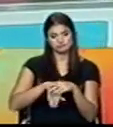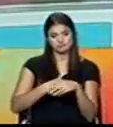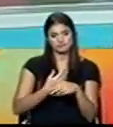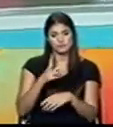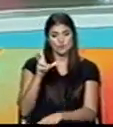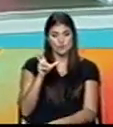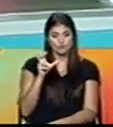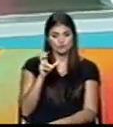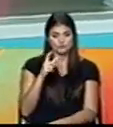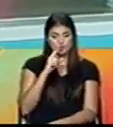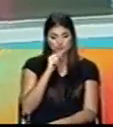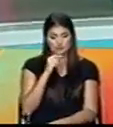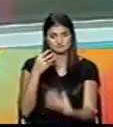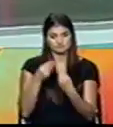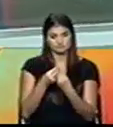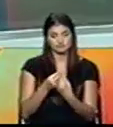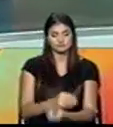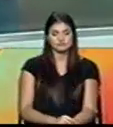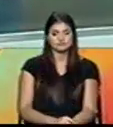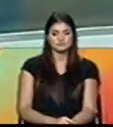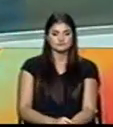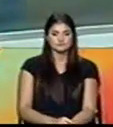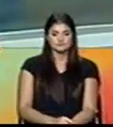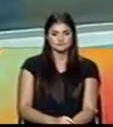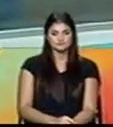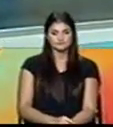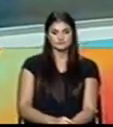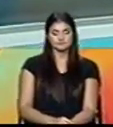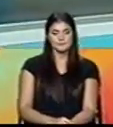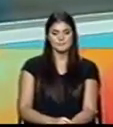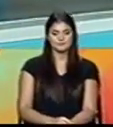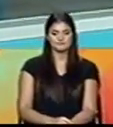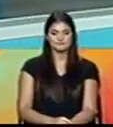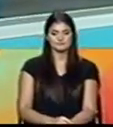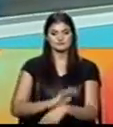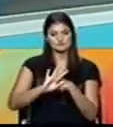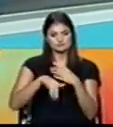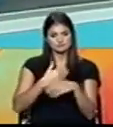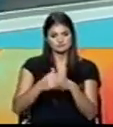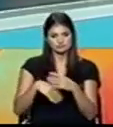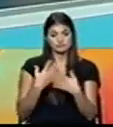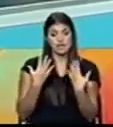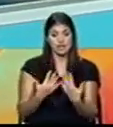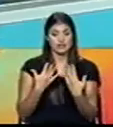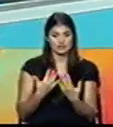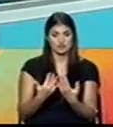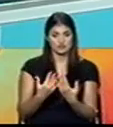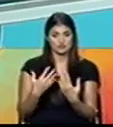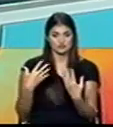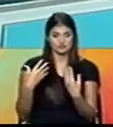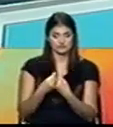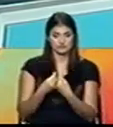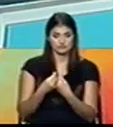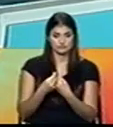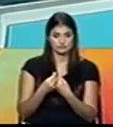os ovinhos com o açúcar. Pronto. É só para integrar. E agora vamos juntar os ingredientes